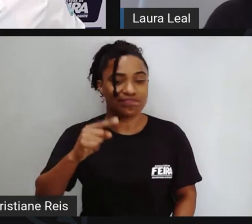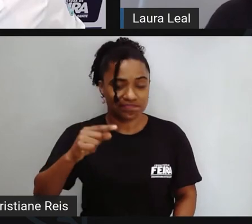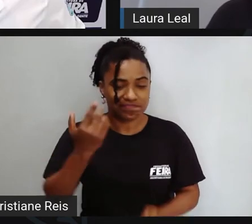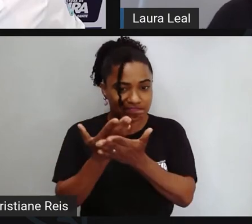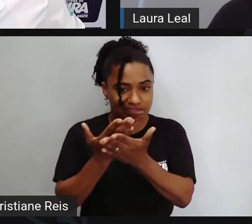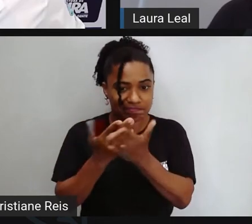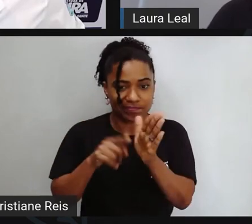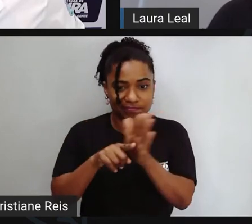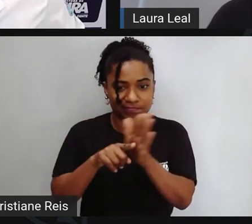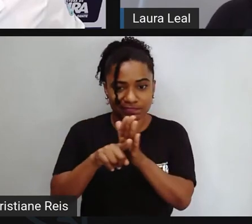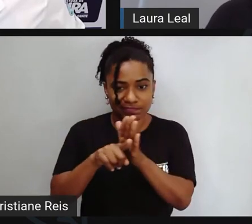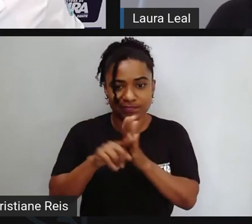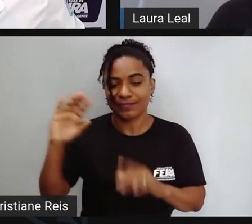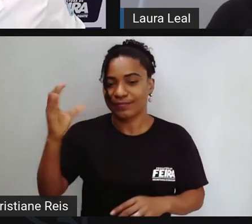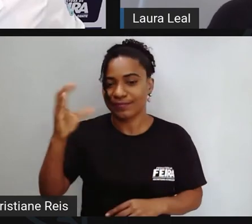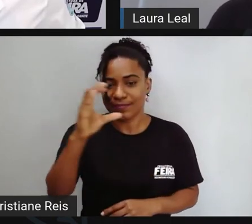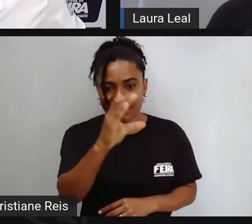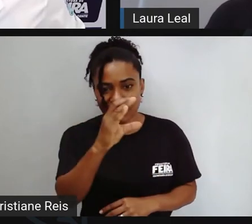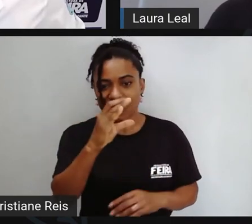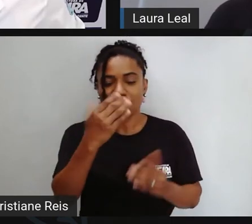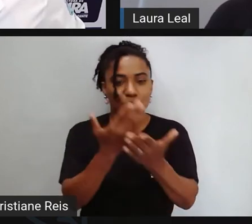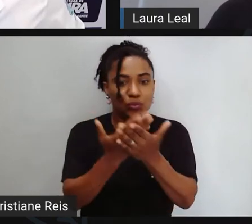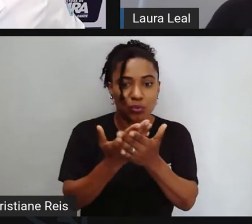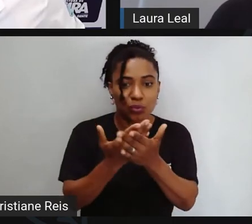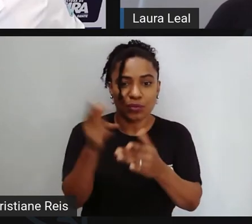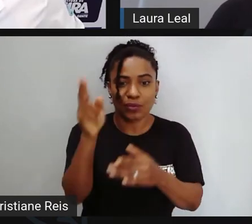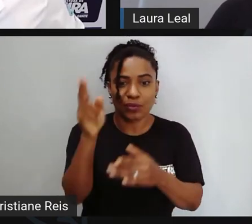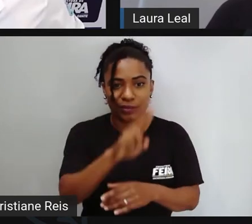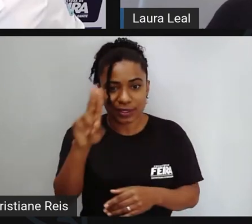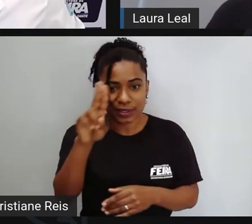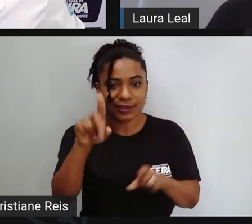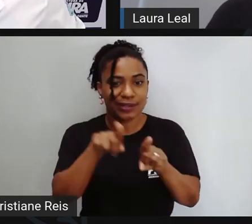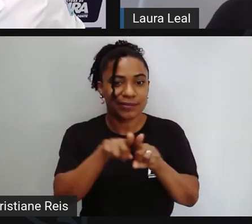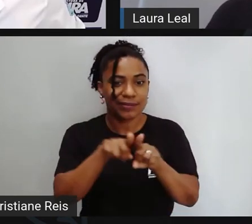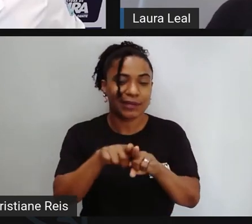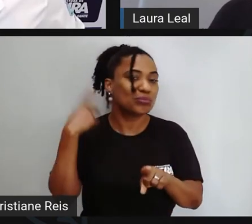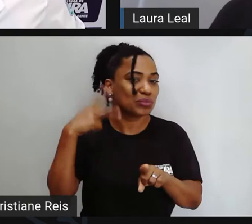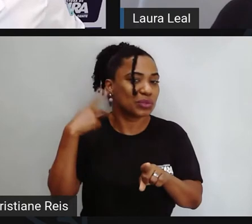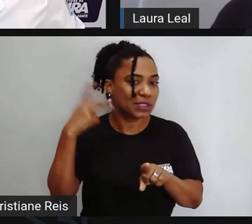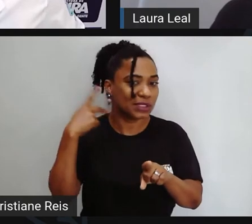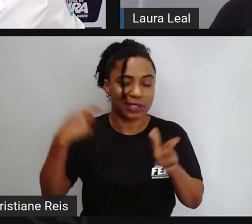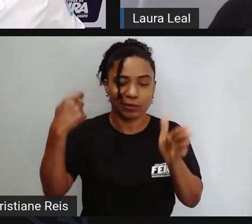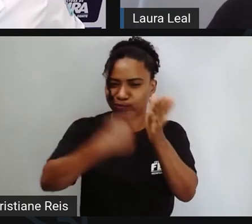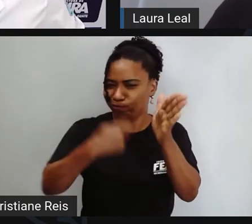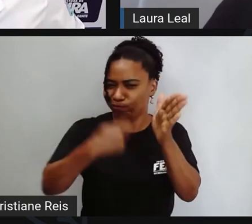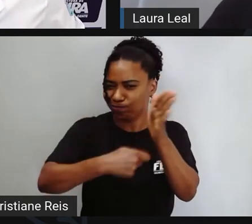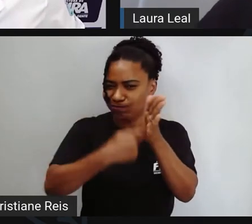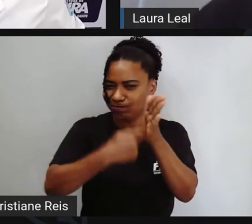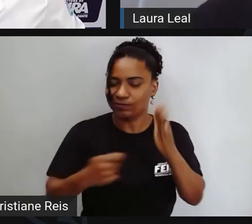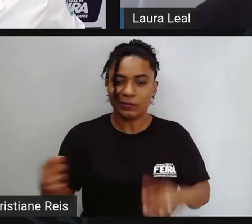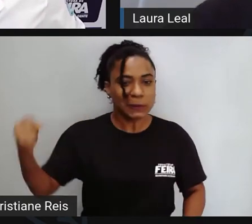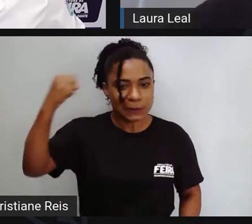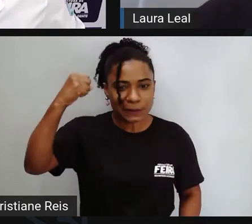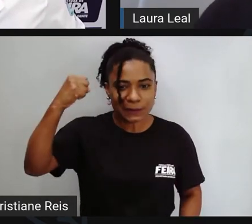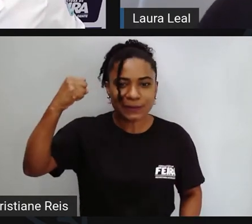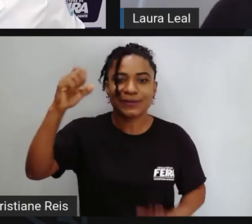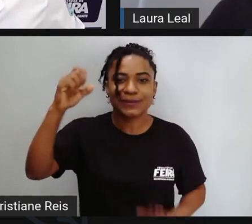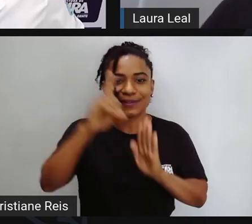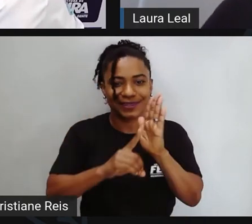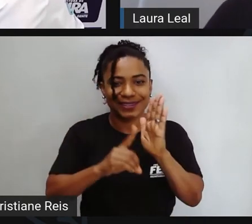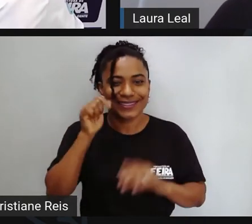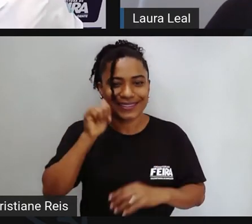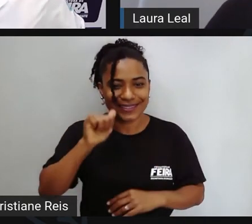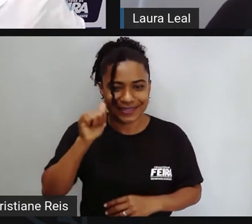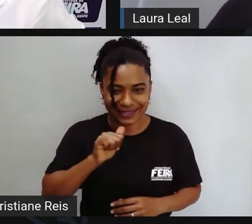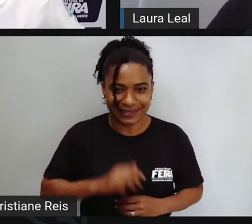atuou dentro do cenário político, lutando por direito das mulheres, né? Então, ela é uma mulher sensacional. E como